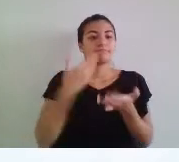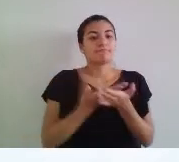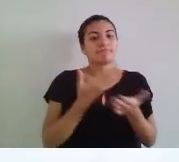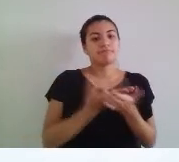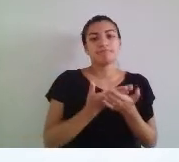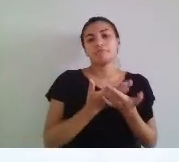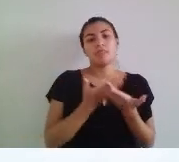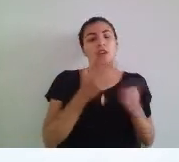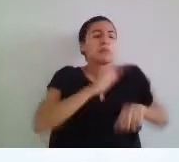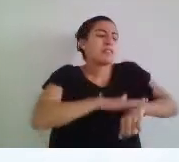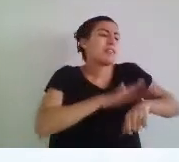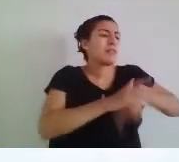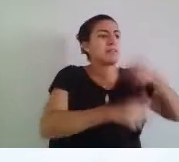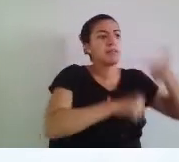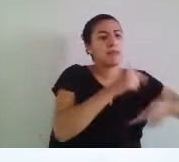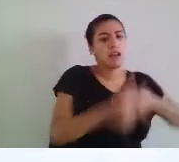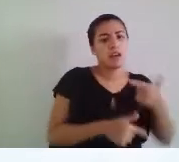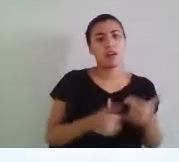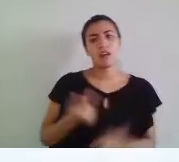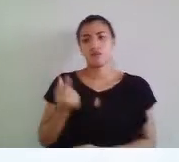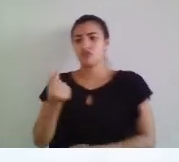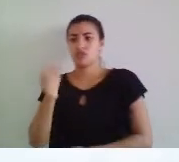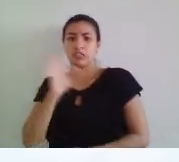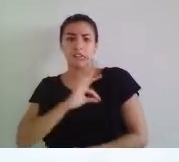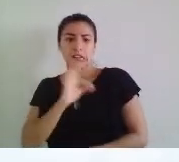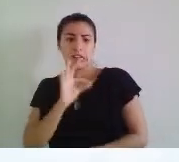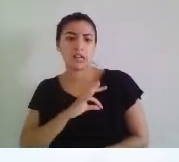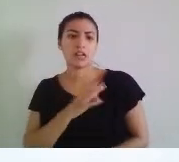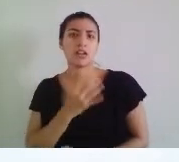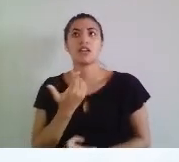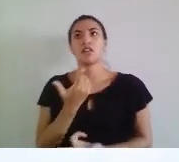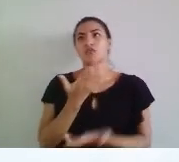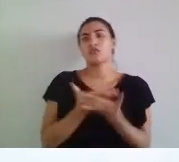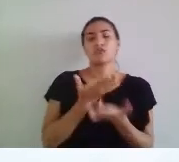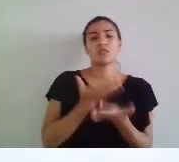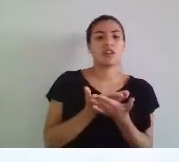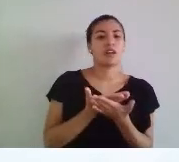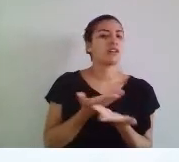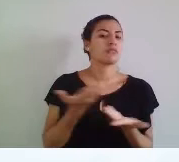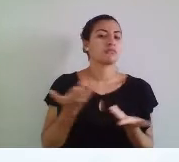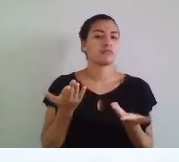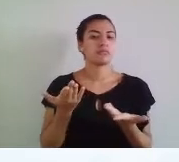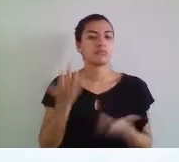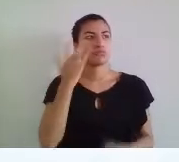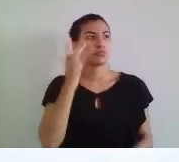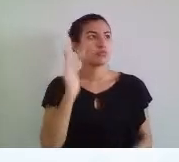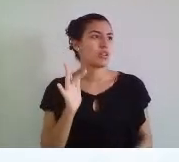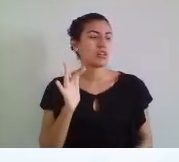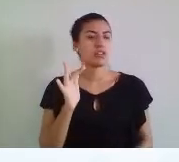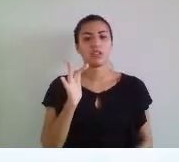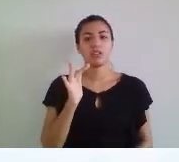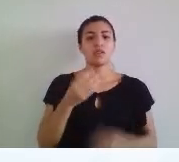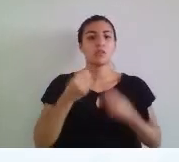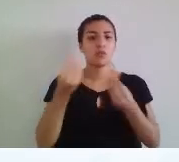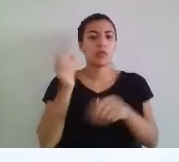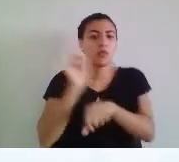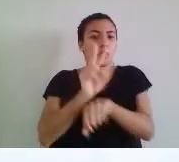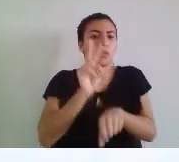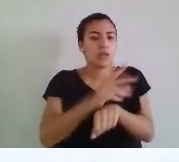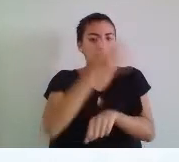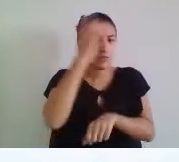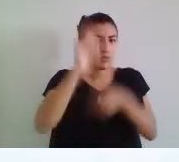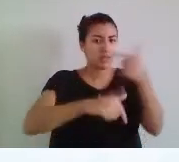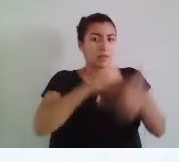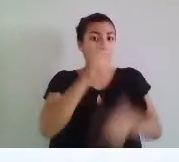jornada, eu vou estudar remuneração e salário, eu vou estudar, sei lá, garantias de proteção ao trabalho